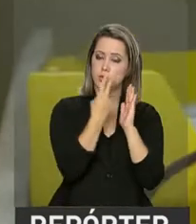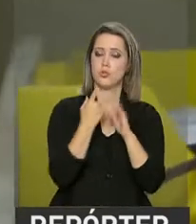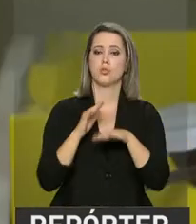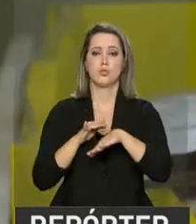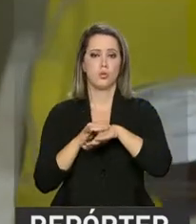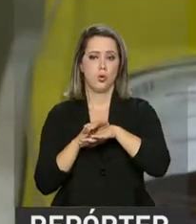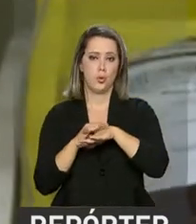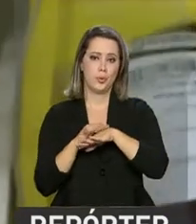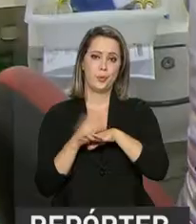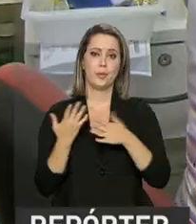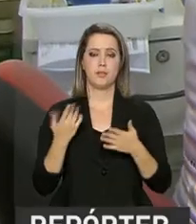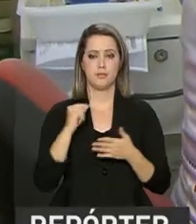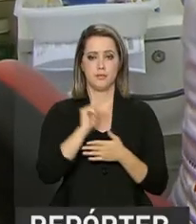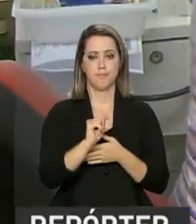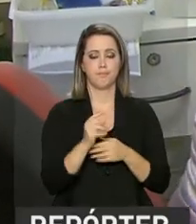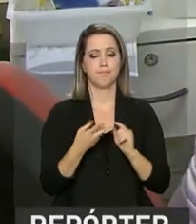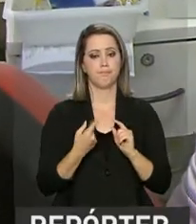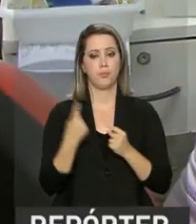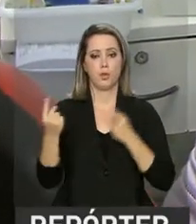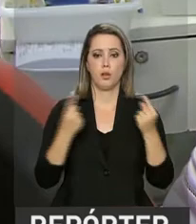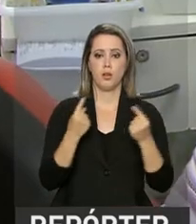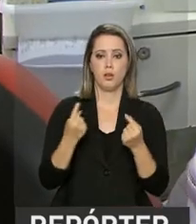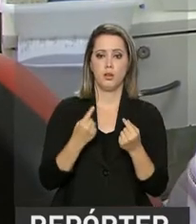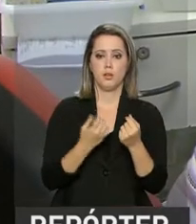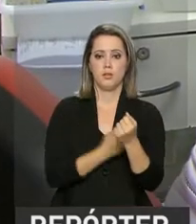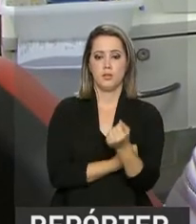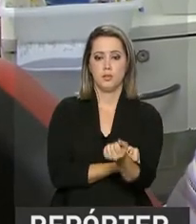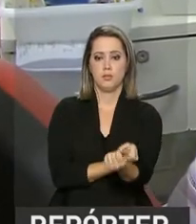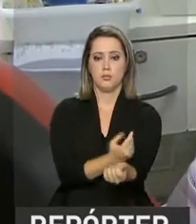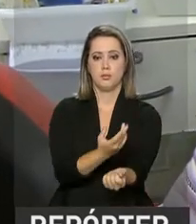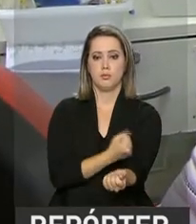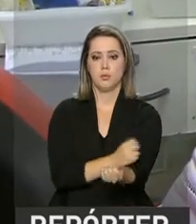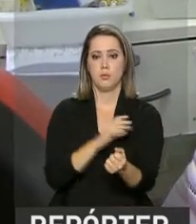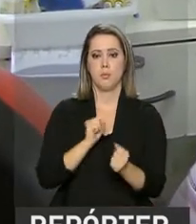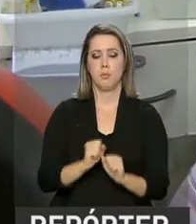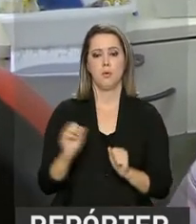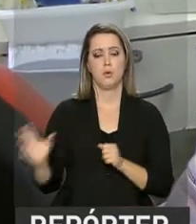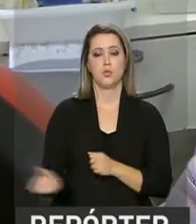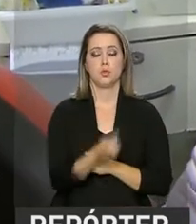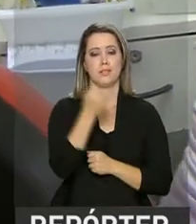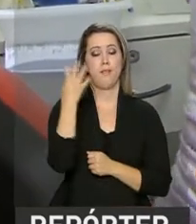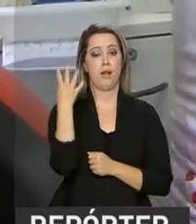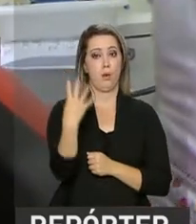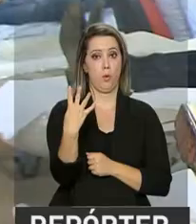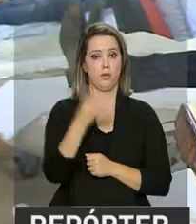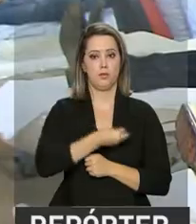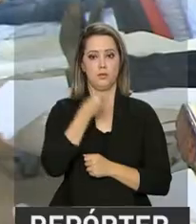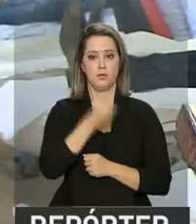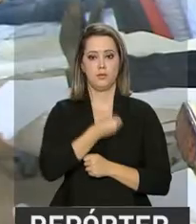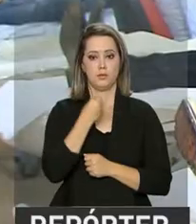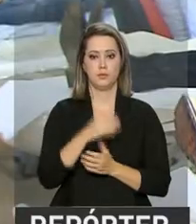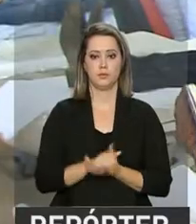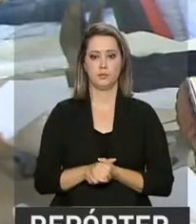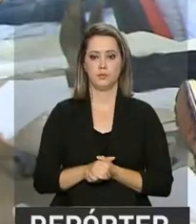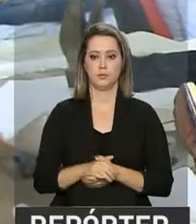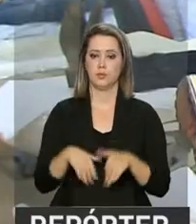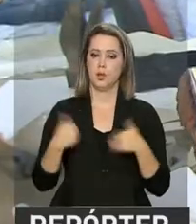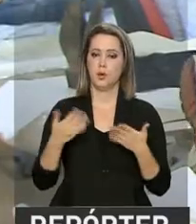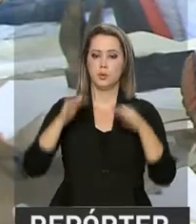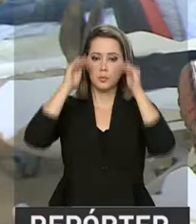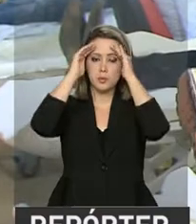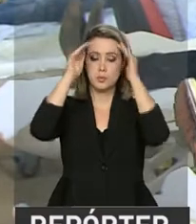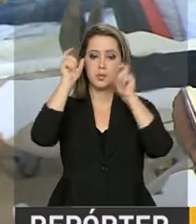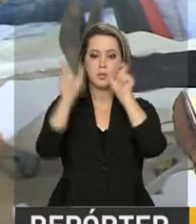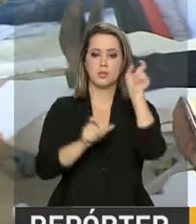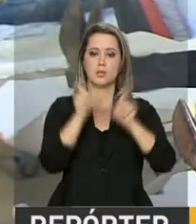crônicas por exemplo cada doação pode ajudar a salvar até quatro vidas que para homenagear os doadores